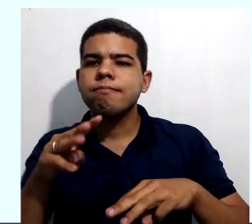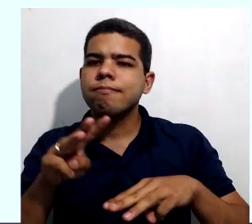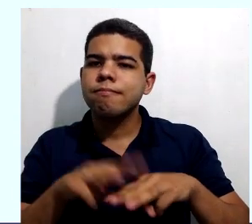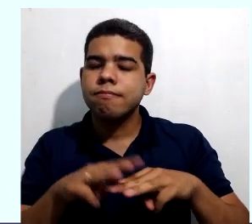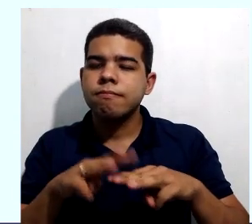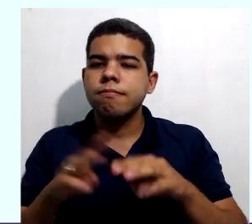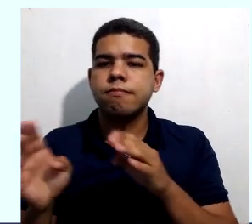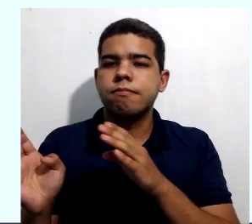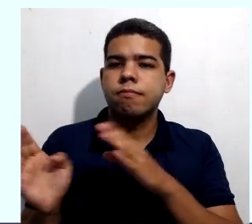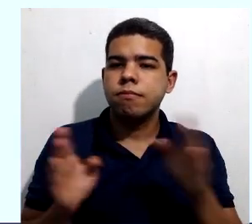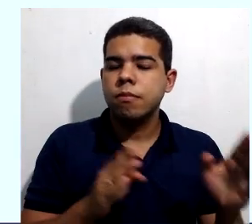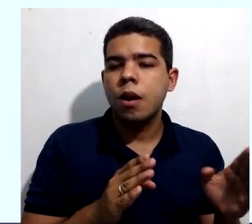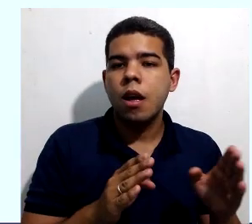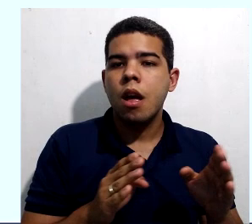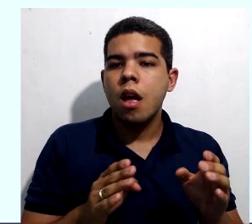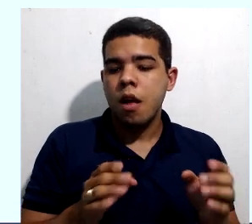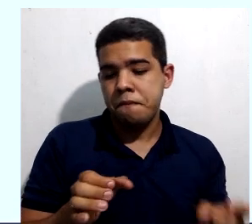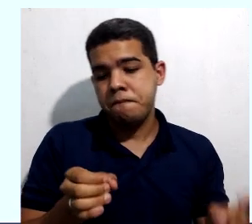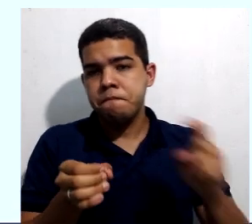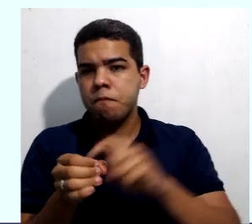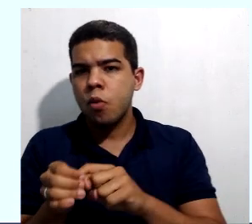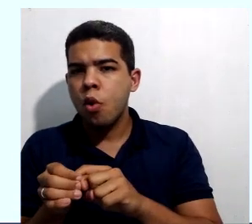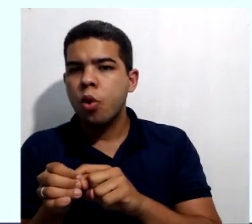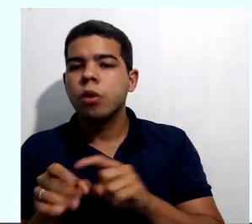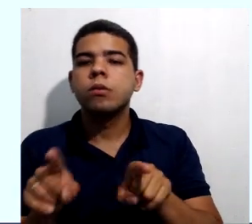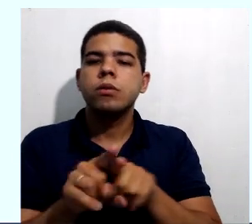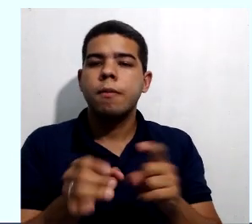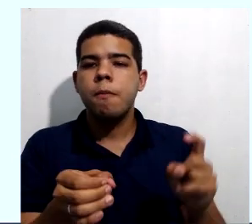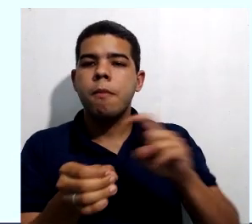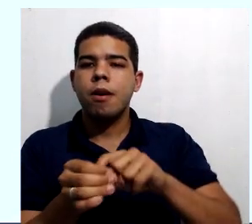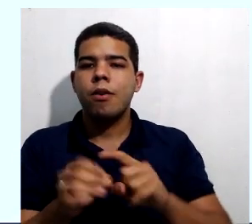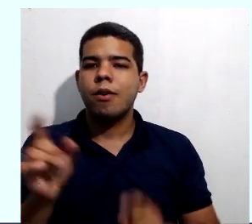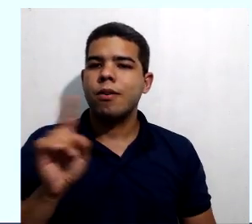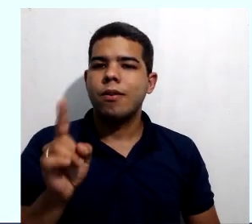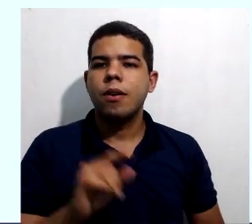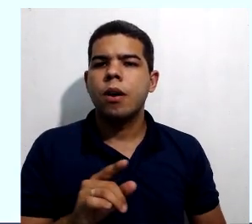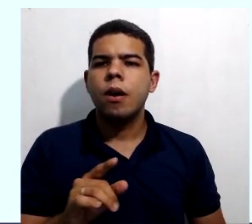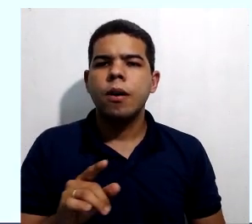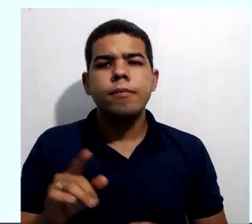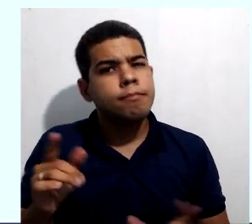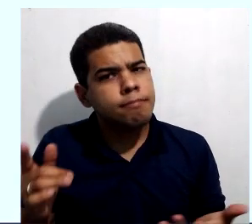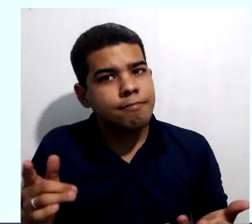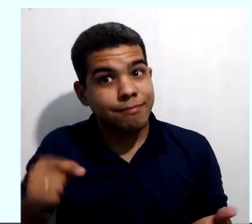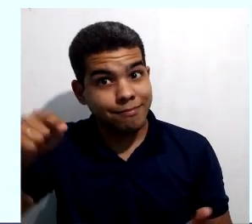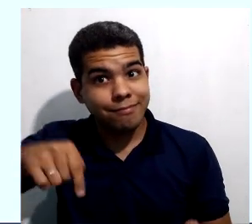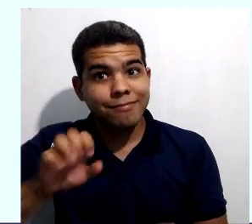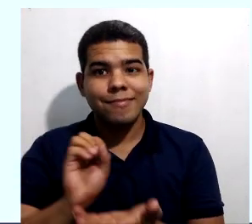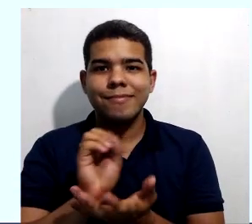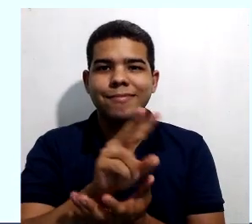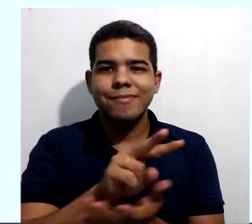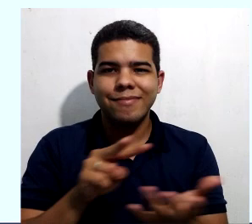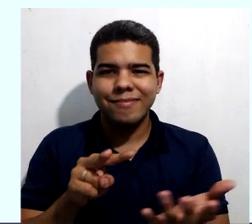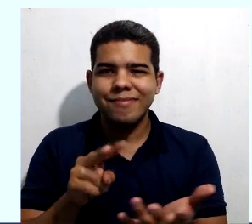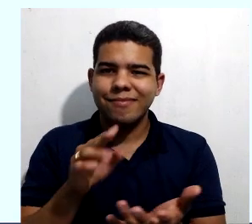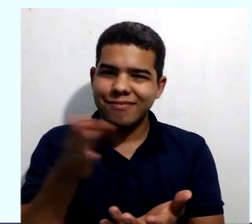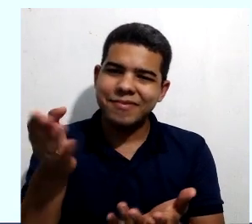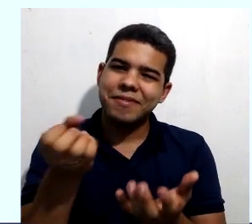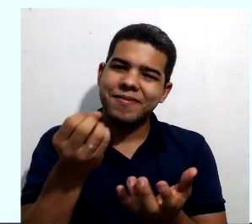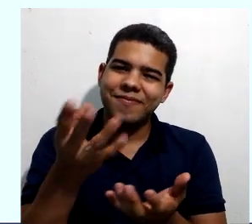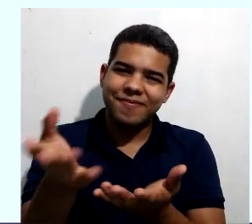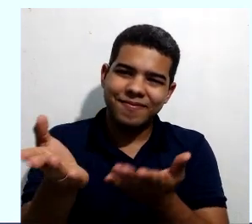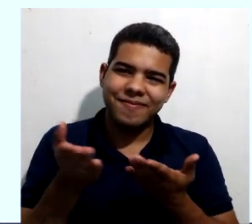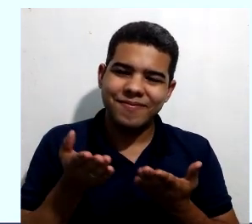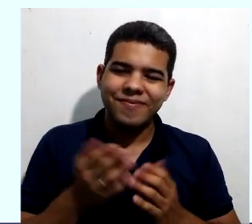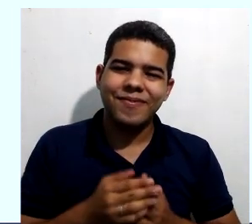matemática, sequências recursivas e não recursivas. Sejam bem-vindos e bem-vindas a mais uma aula do EducaPE.